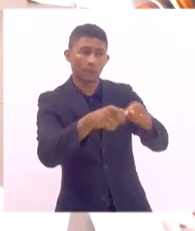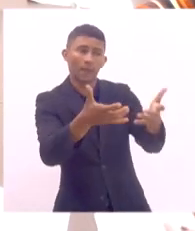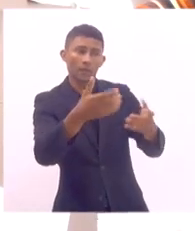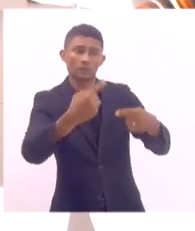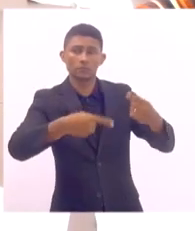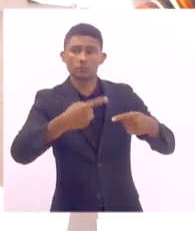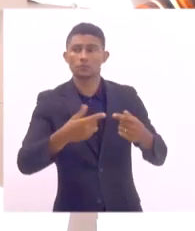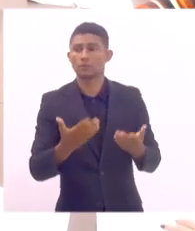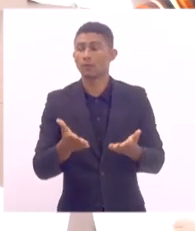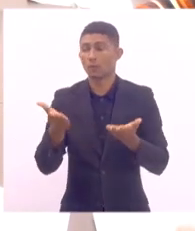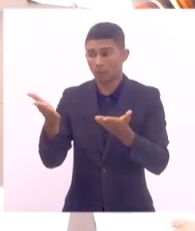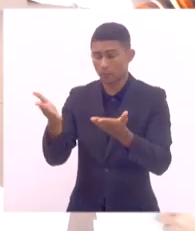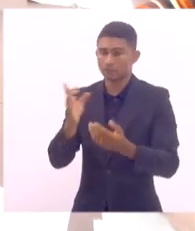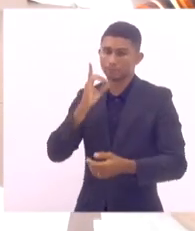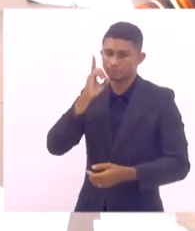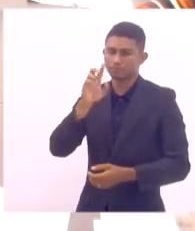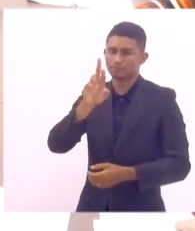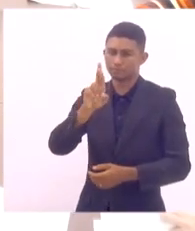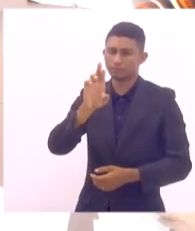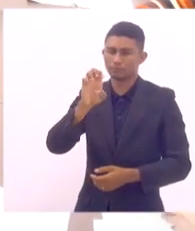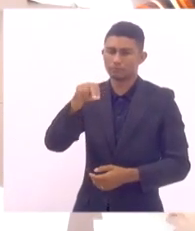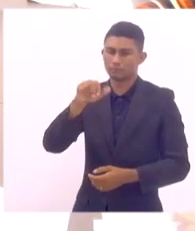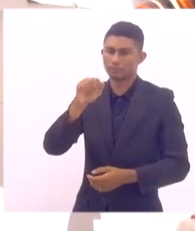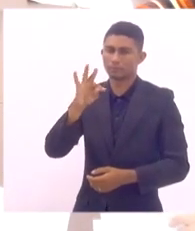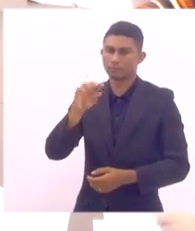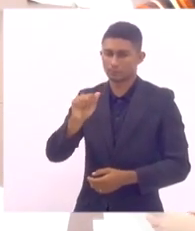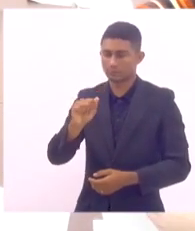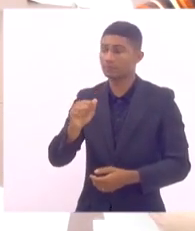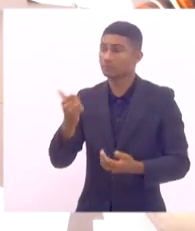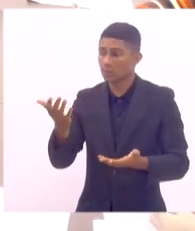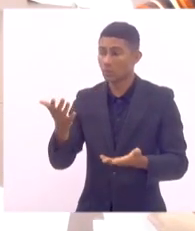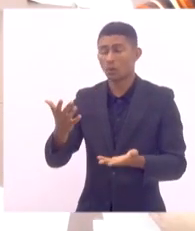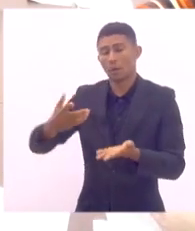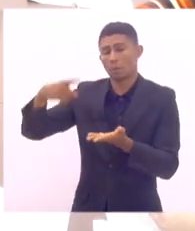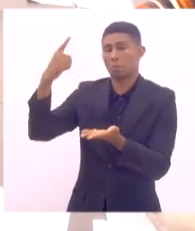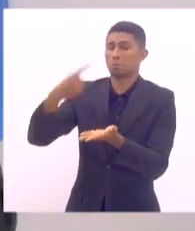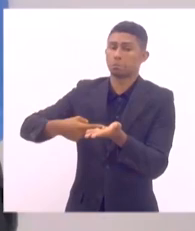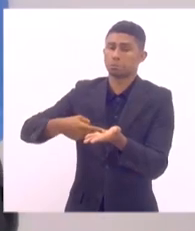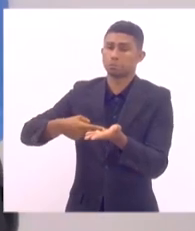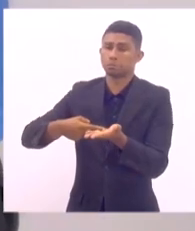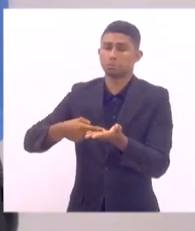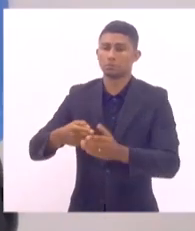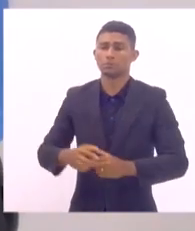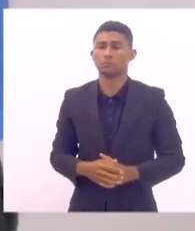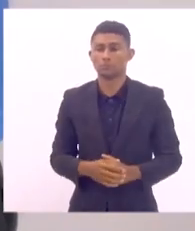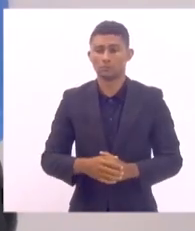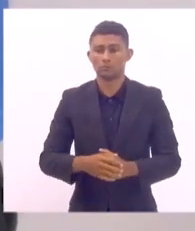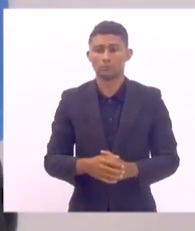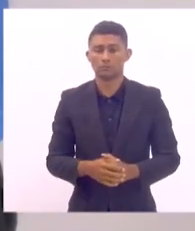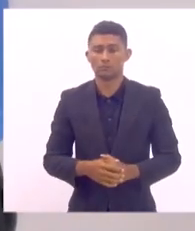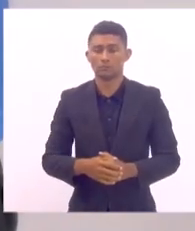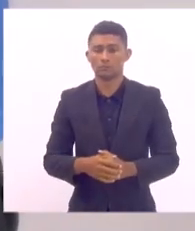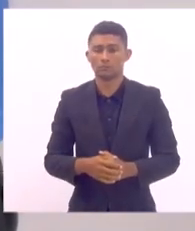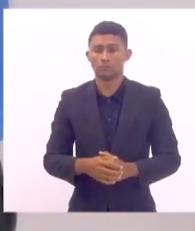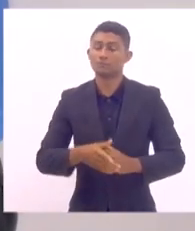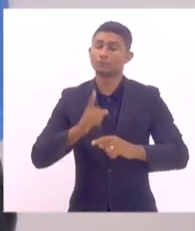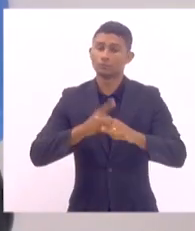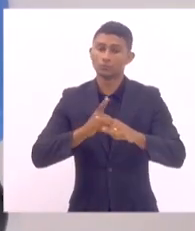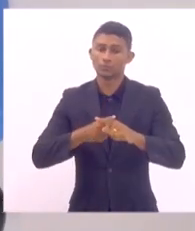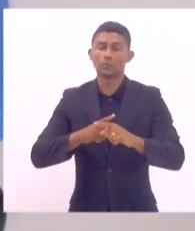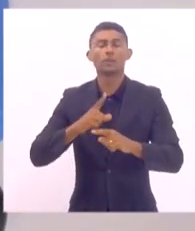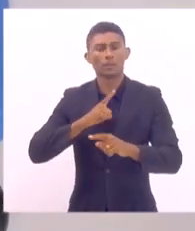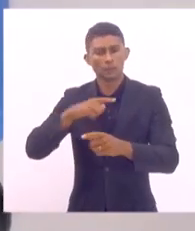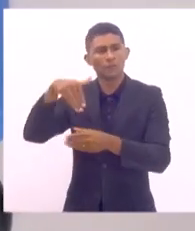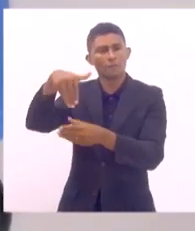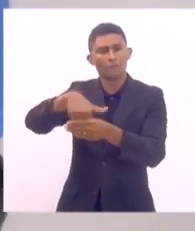Então, deputada Renata, esse é um acordo de procedimento que a gente pode... Porque tivemos muitas votações